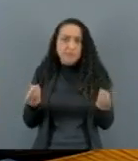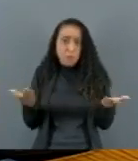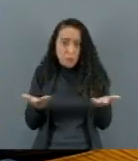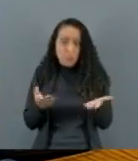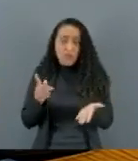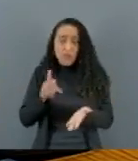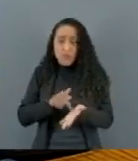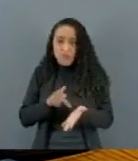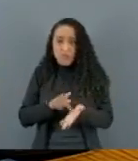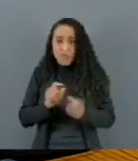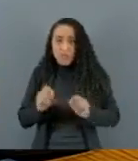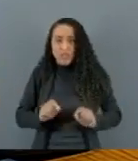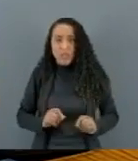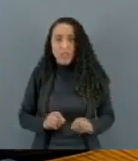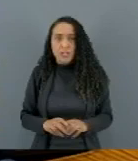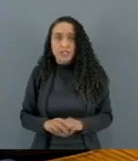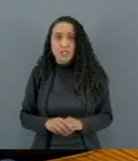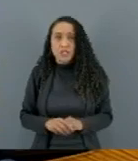fato,